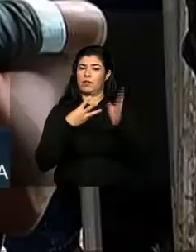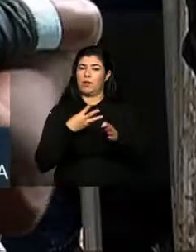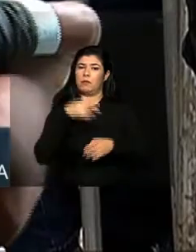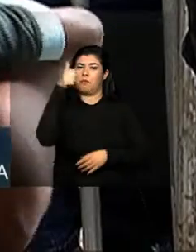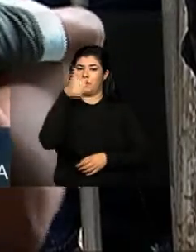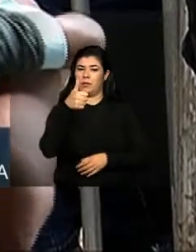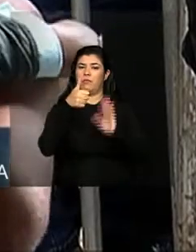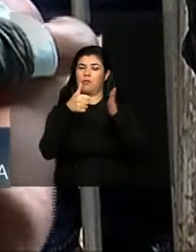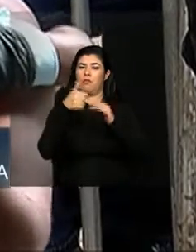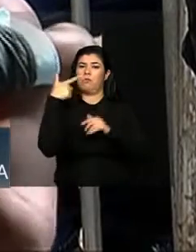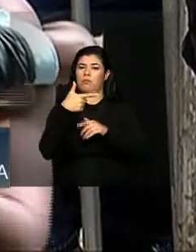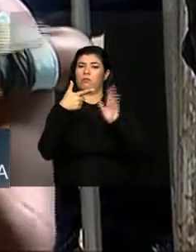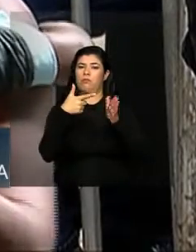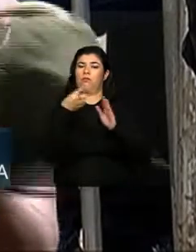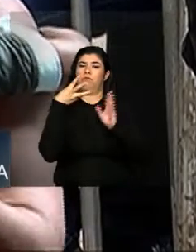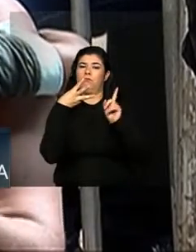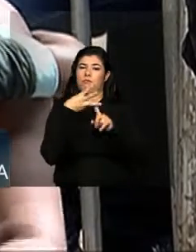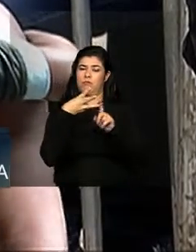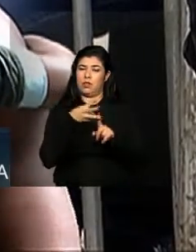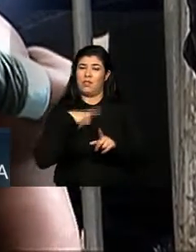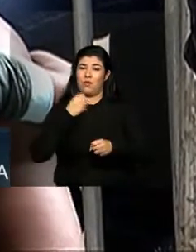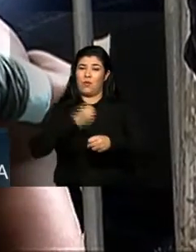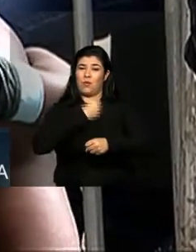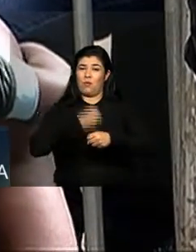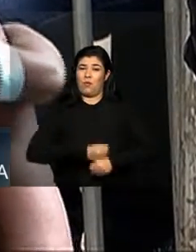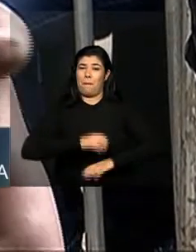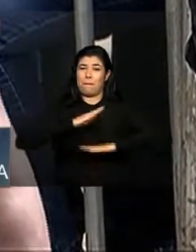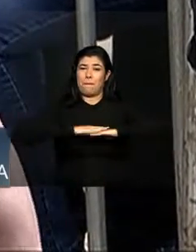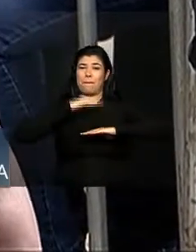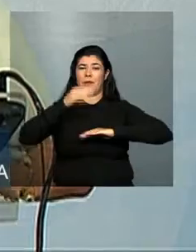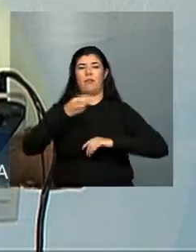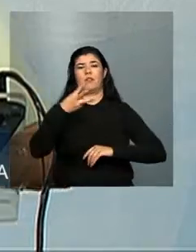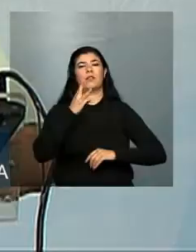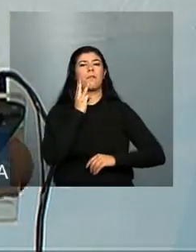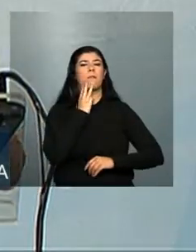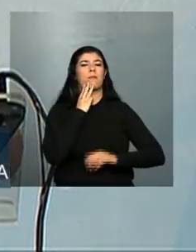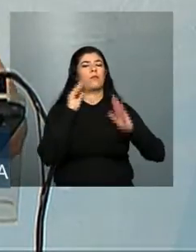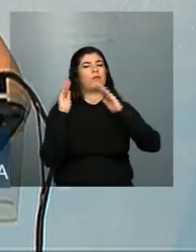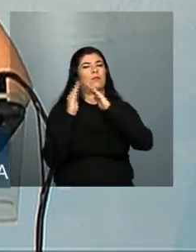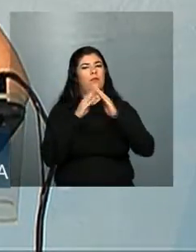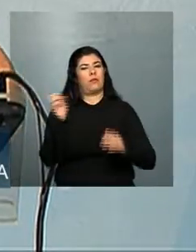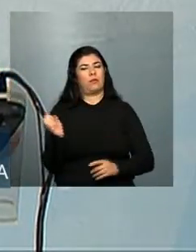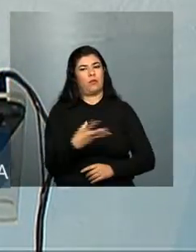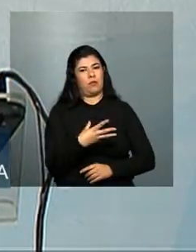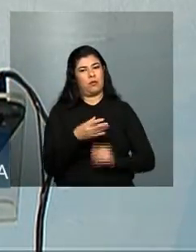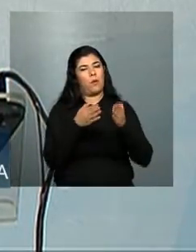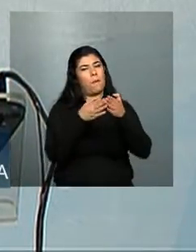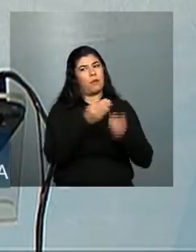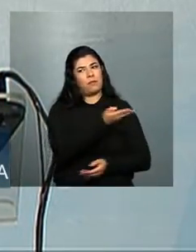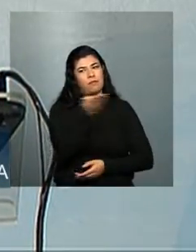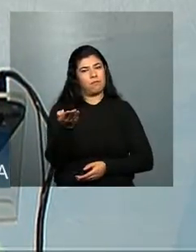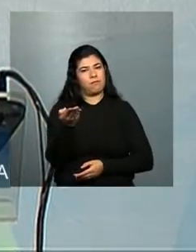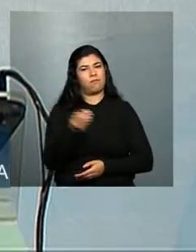E serão mais 3 milhões de moradias. Então eu peço a vocês que